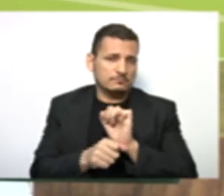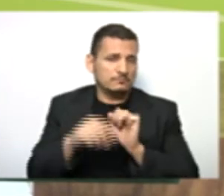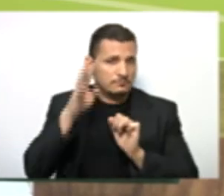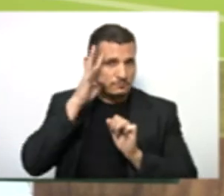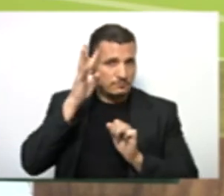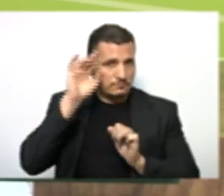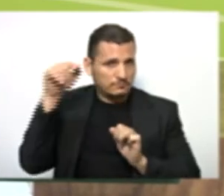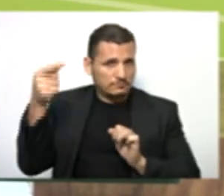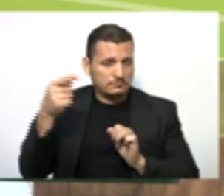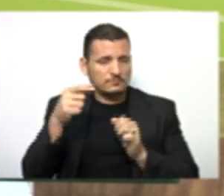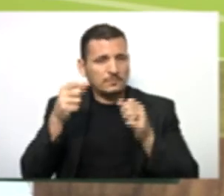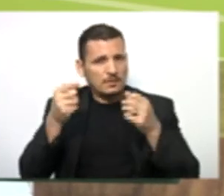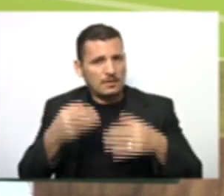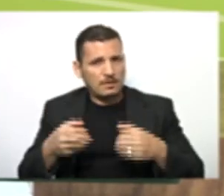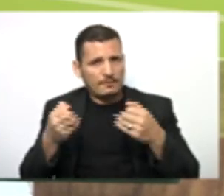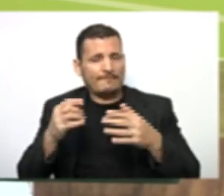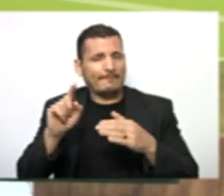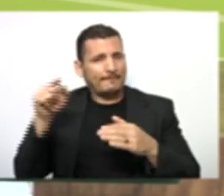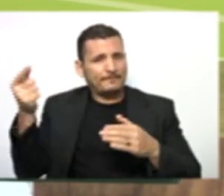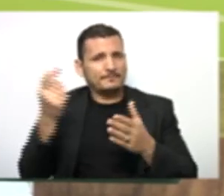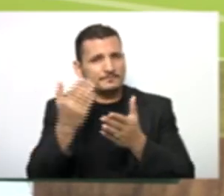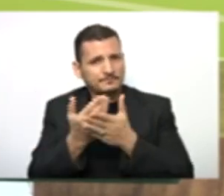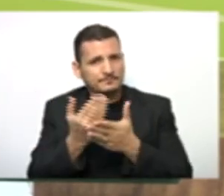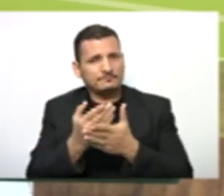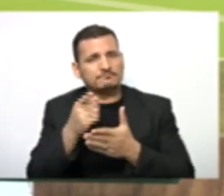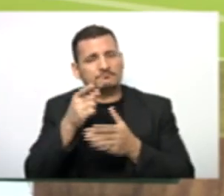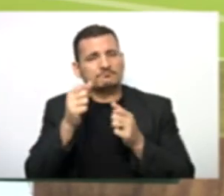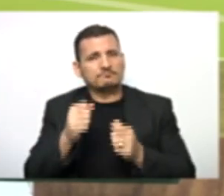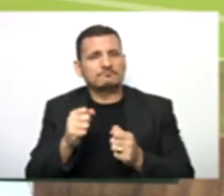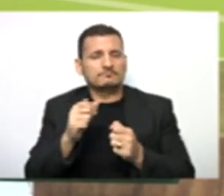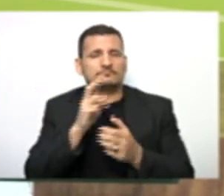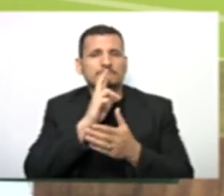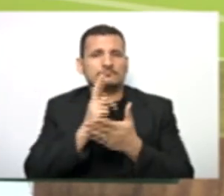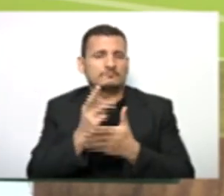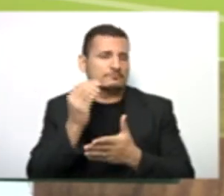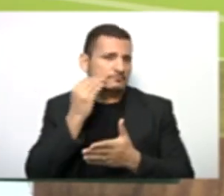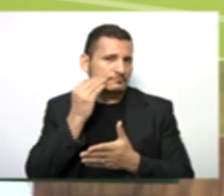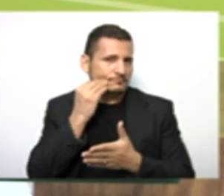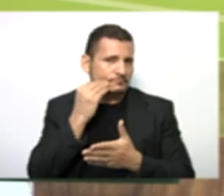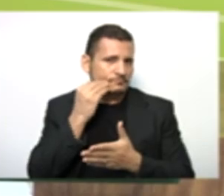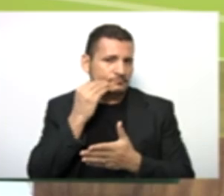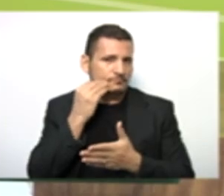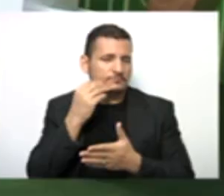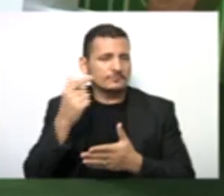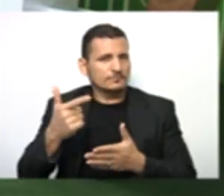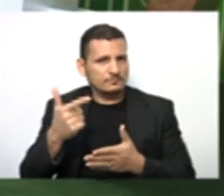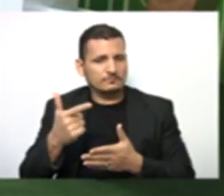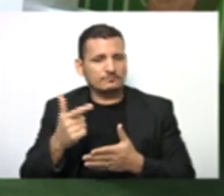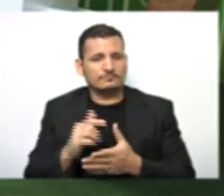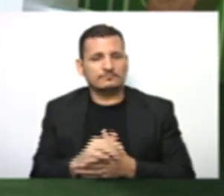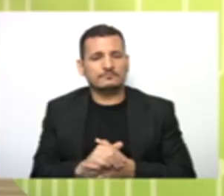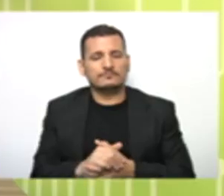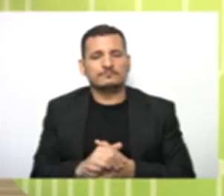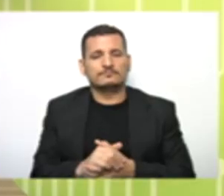vem, e aí após a aula vocês realizam a última tentativa do questionário. Isso, exato.